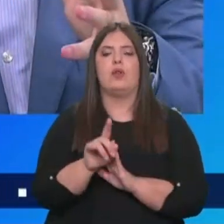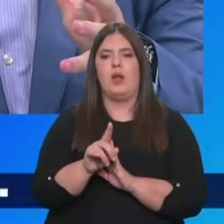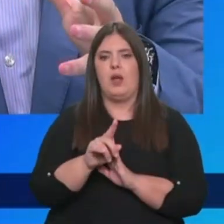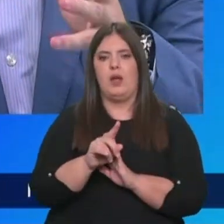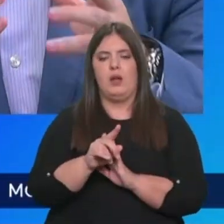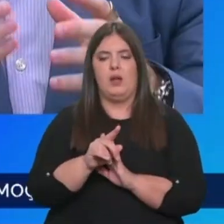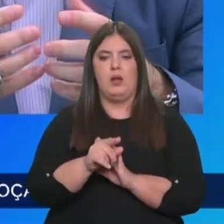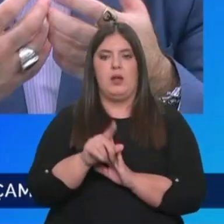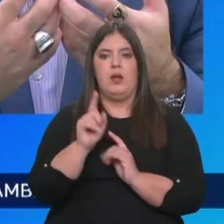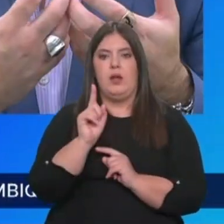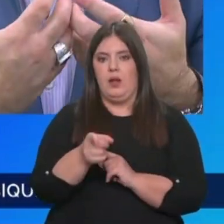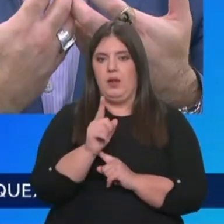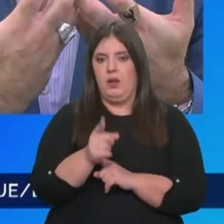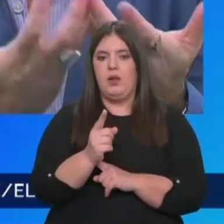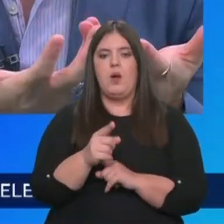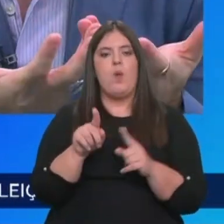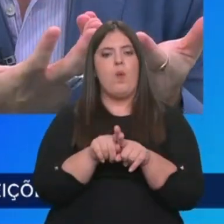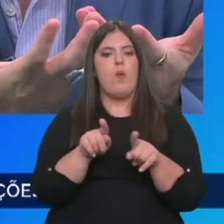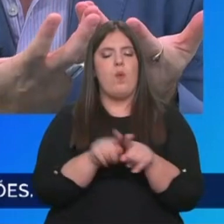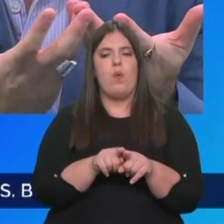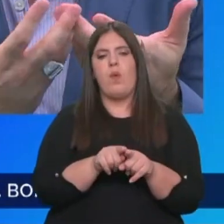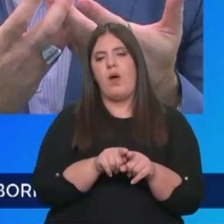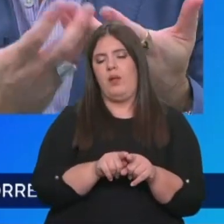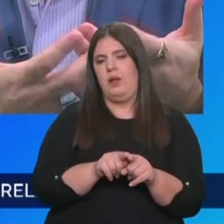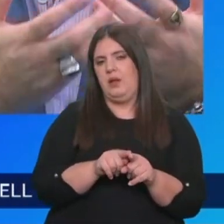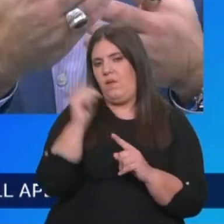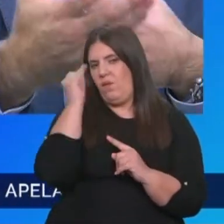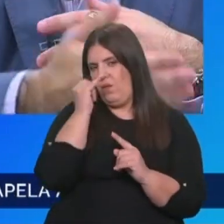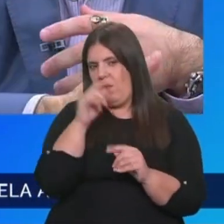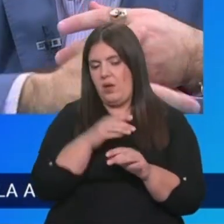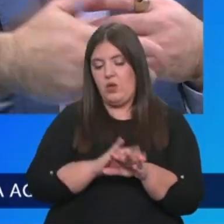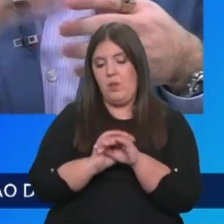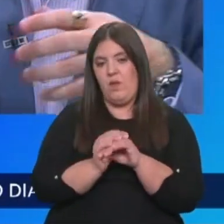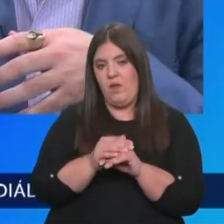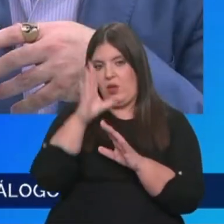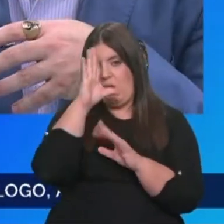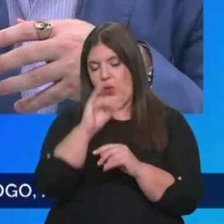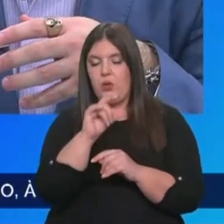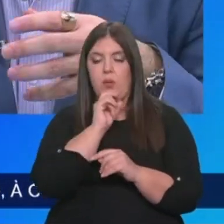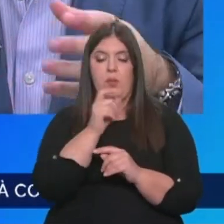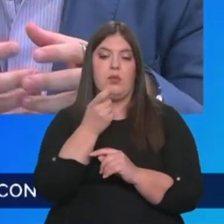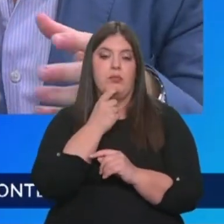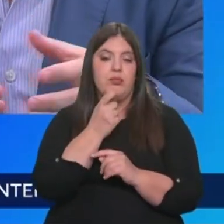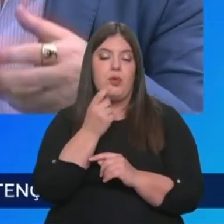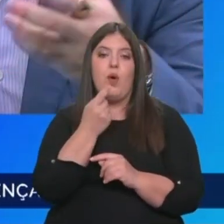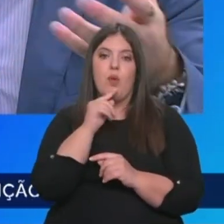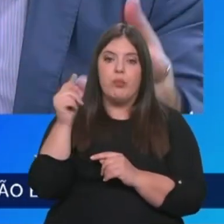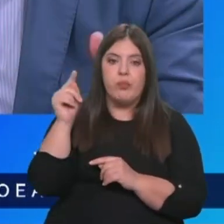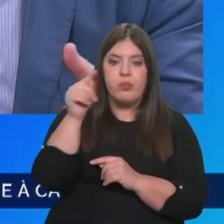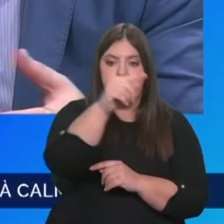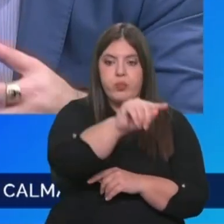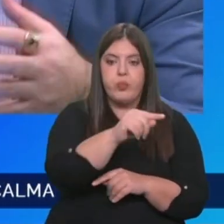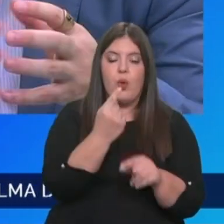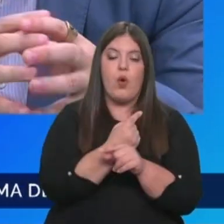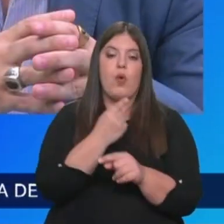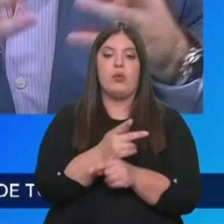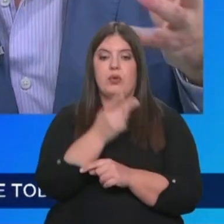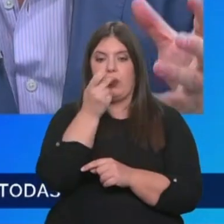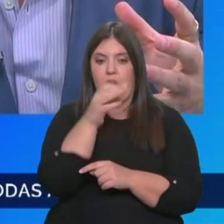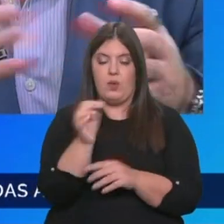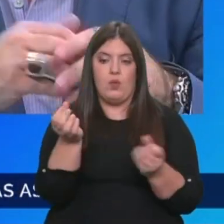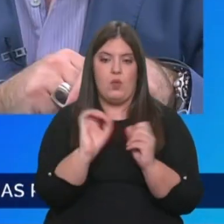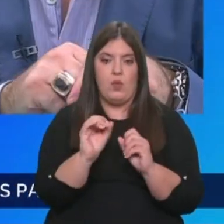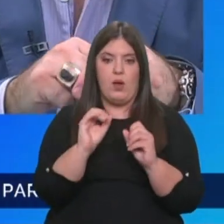bombardeou uma espécie de simulantes da superfície, quer da Lua, quer de asteroides, quer de cometas, portanto corpos sem ar,